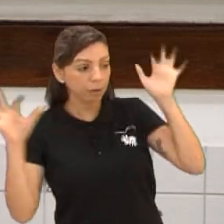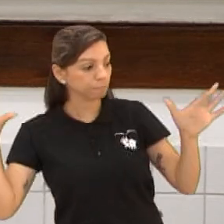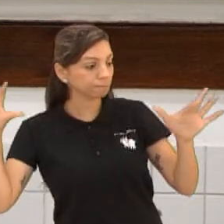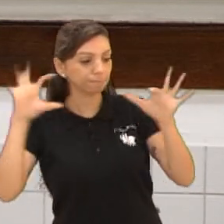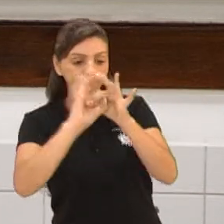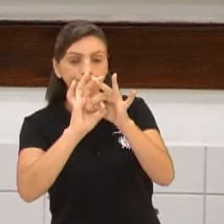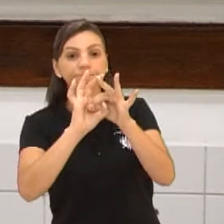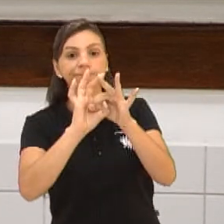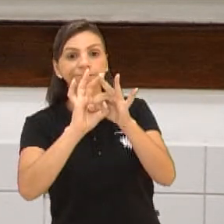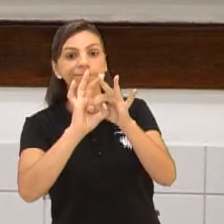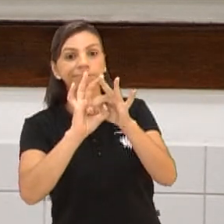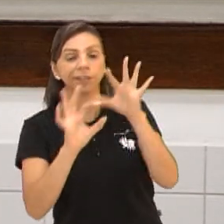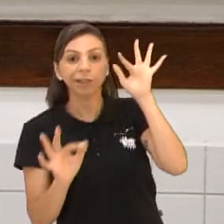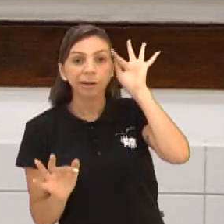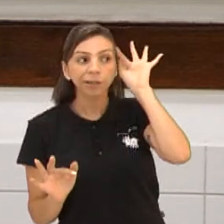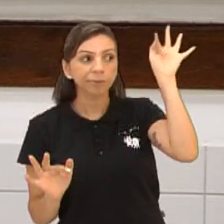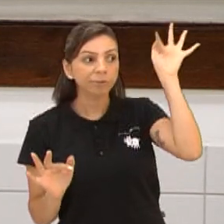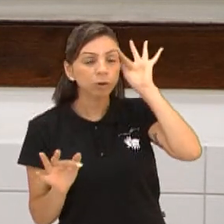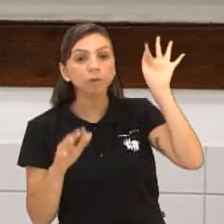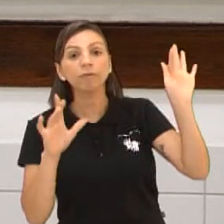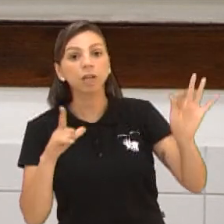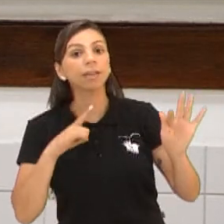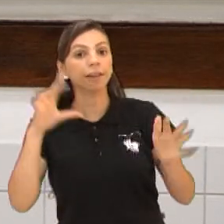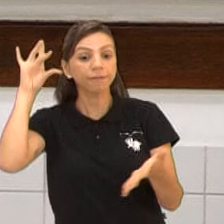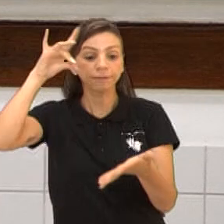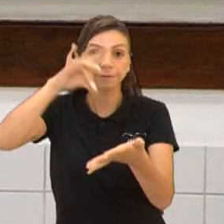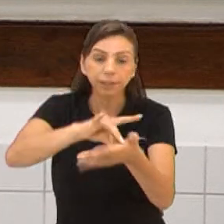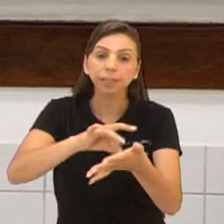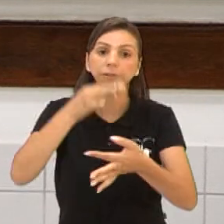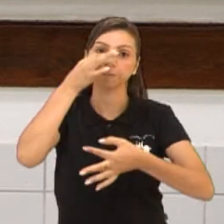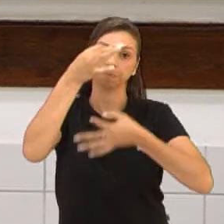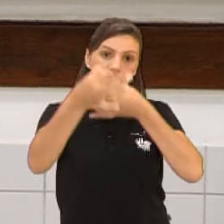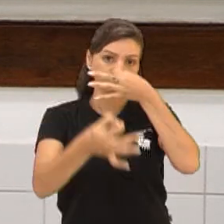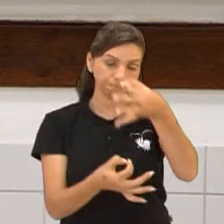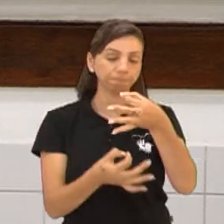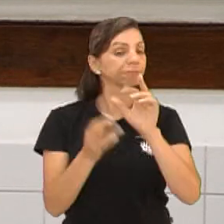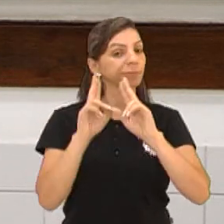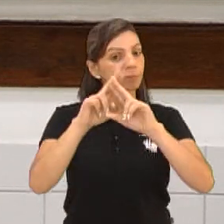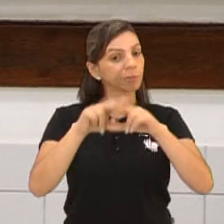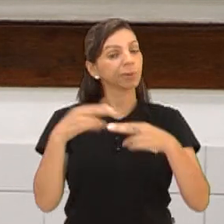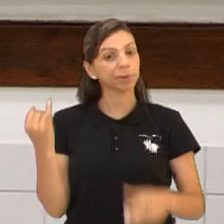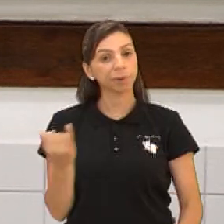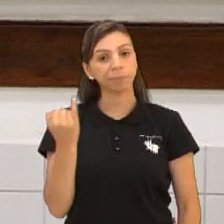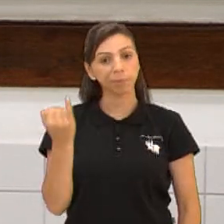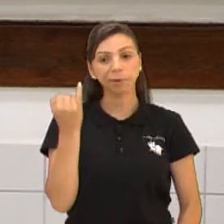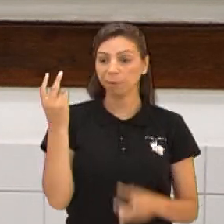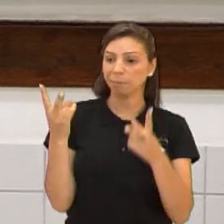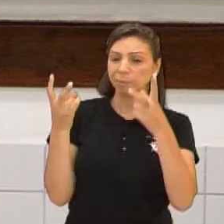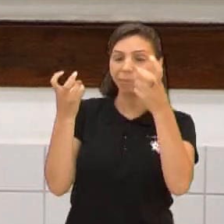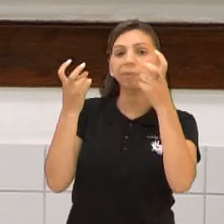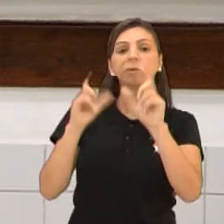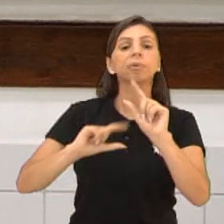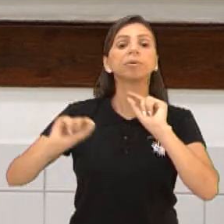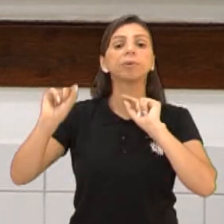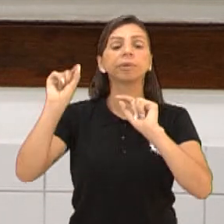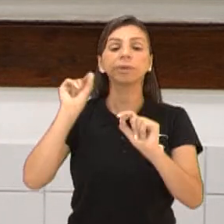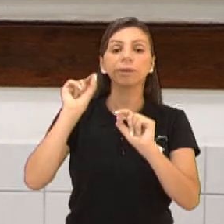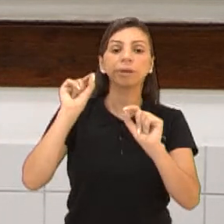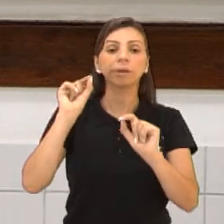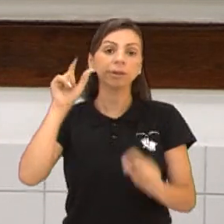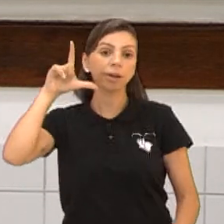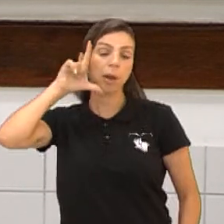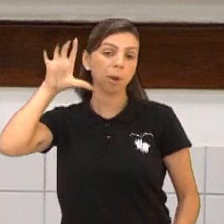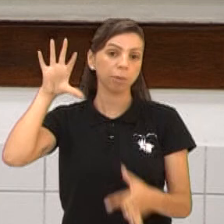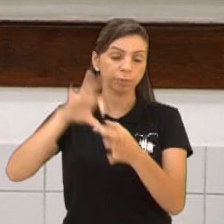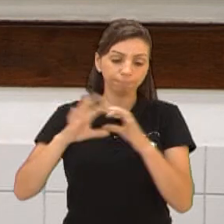que é filosofia tenha correção no seus argumentos e por isso é tão importante a gente perceber que a loja vai nos